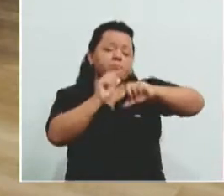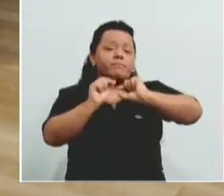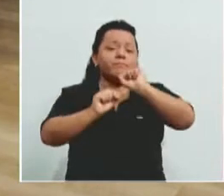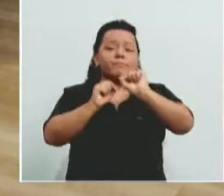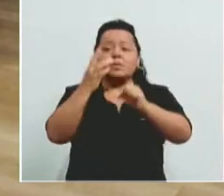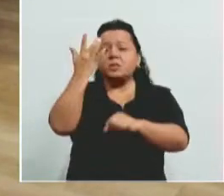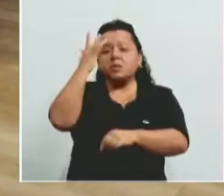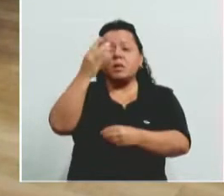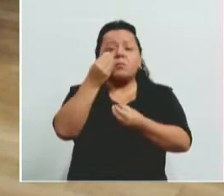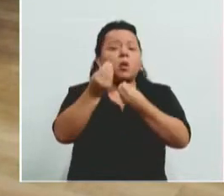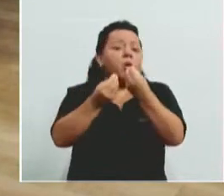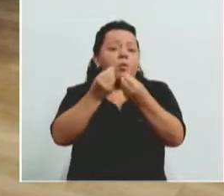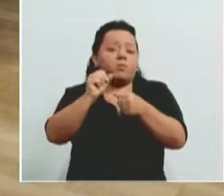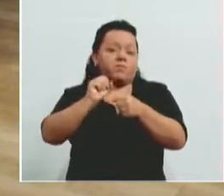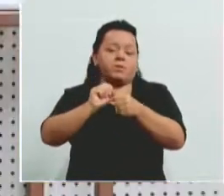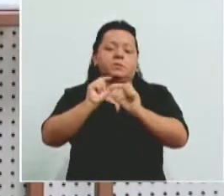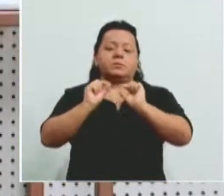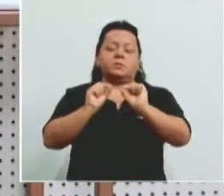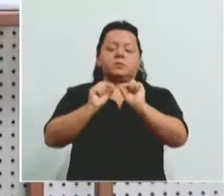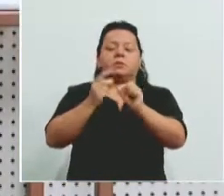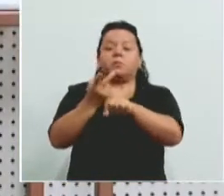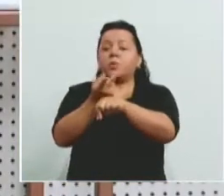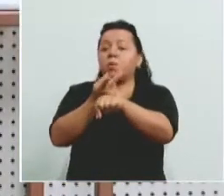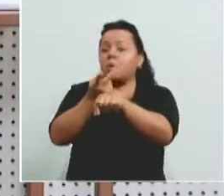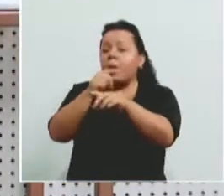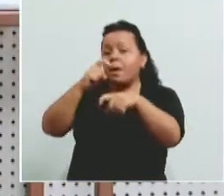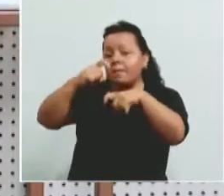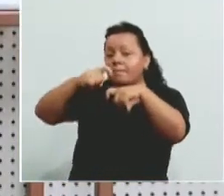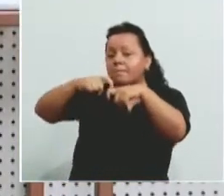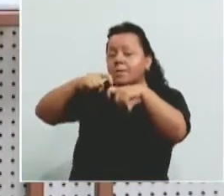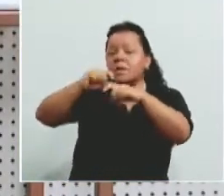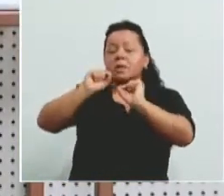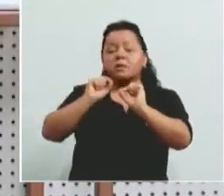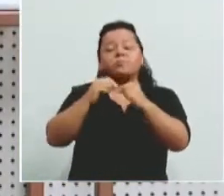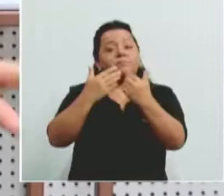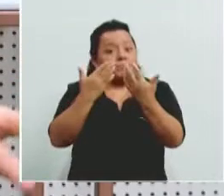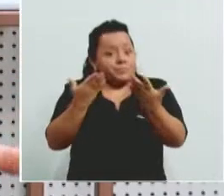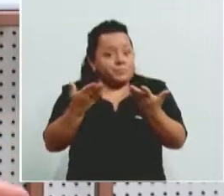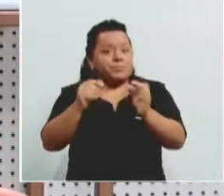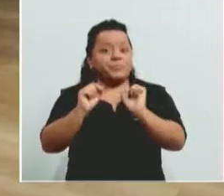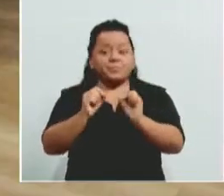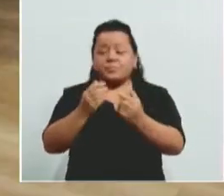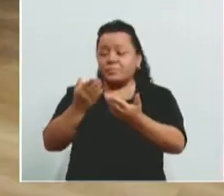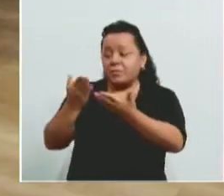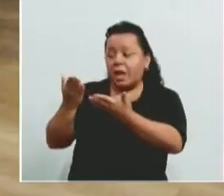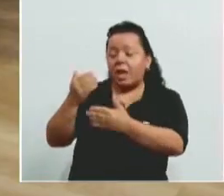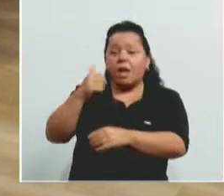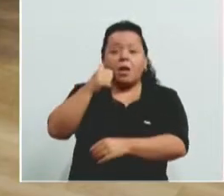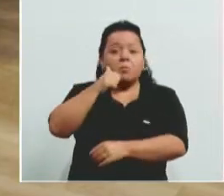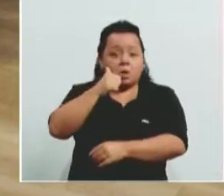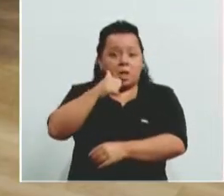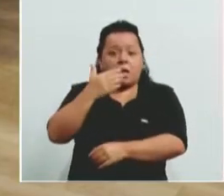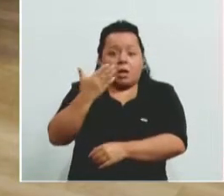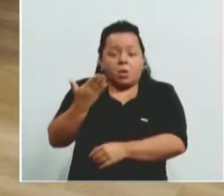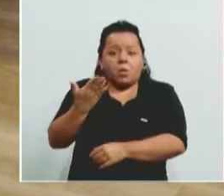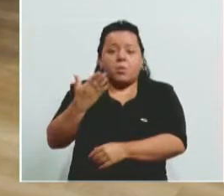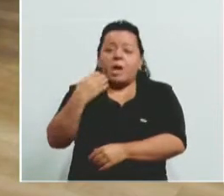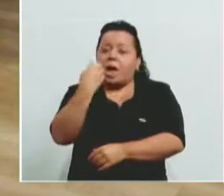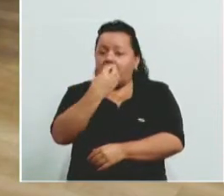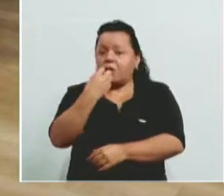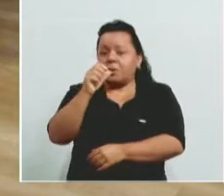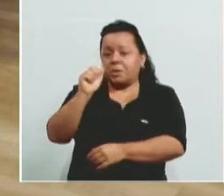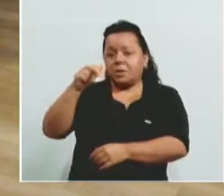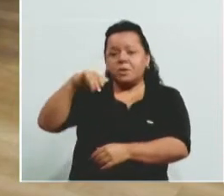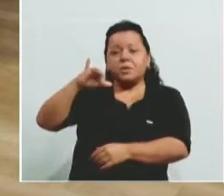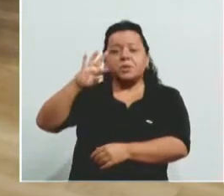conversando aqui com a doutora Nara Brito, que uma mulher como a Anitta, por exemplo, que tem recursos financeiros, o diagnóstico, ela se queixava